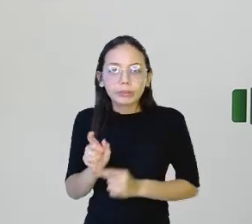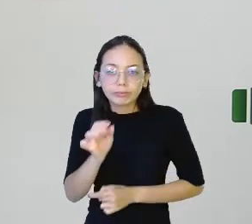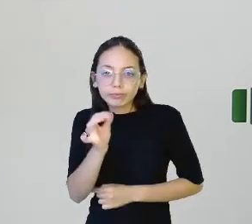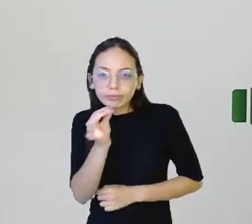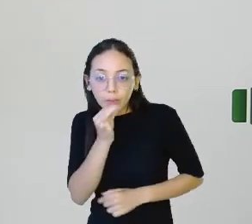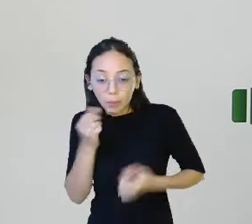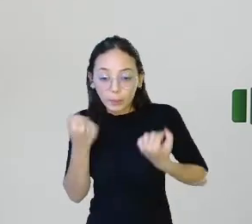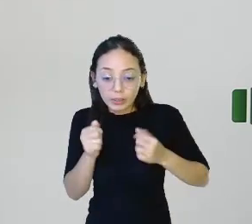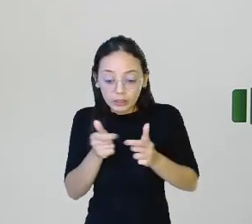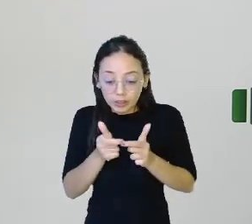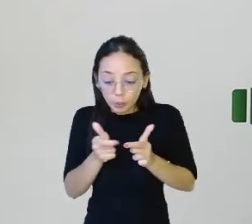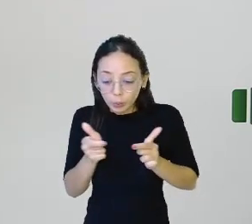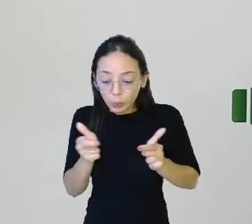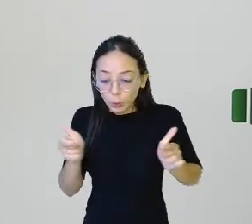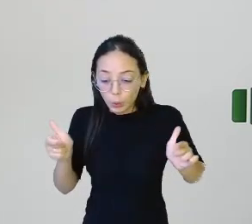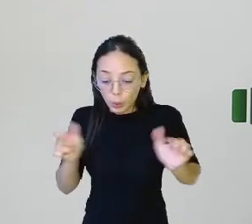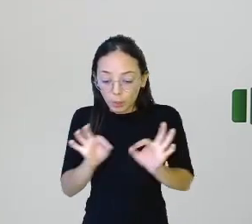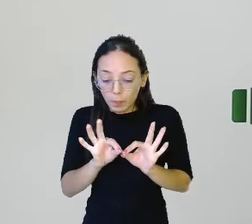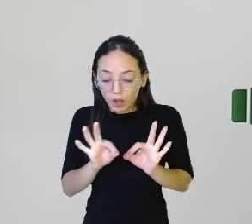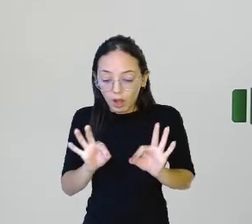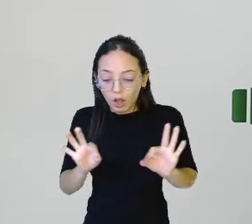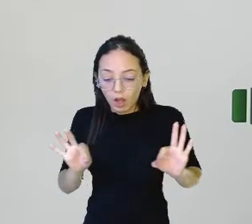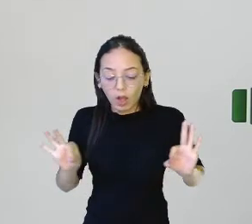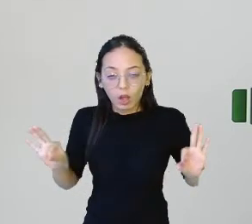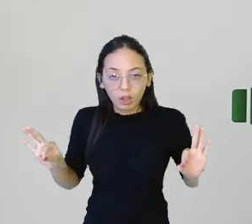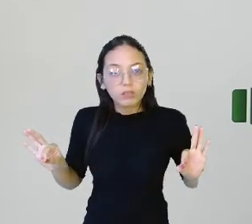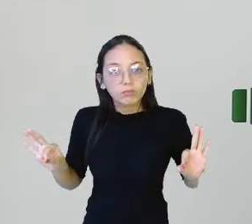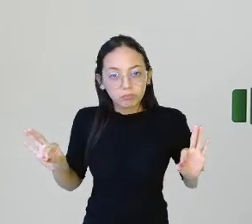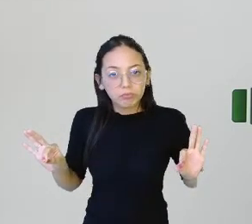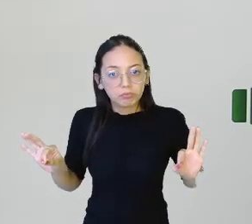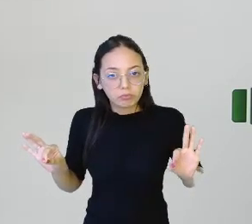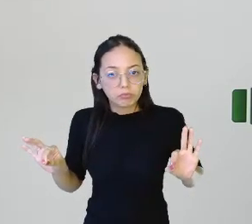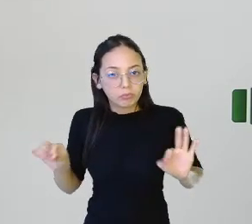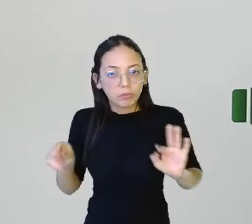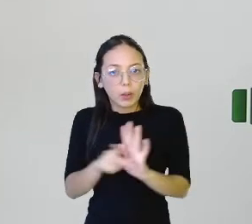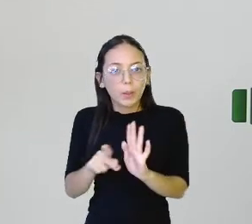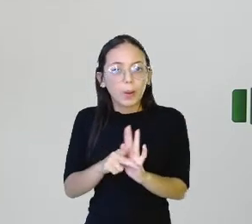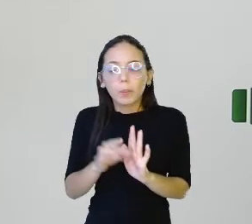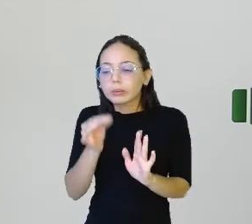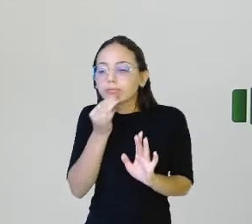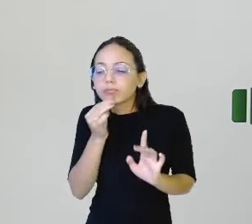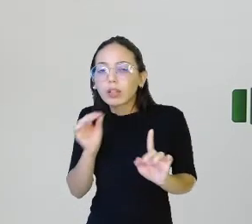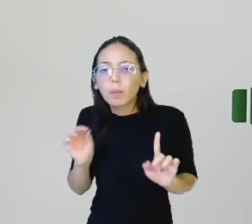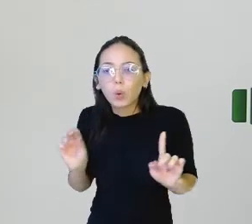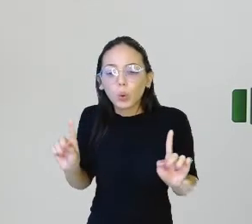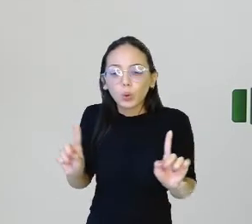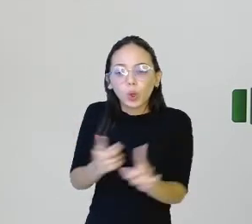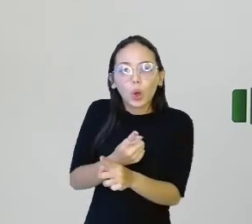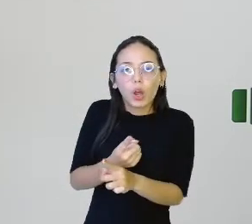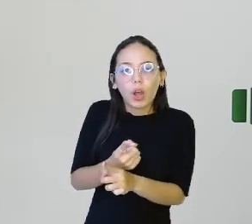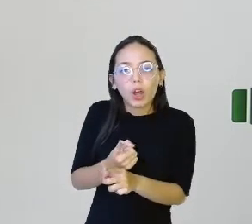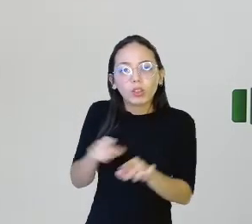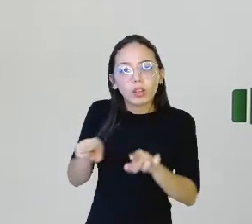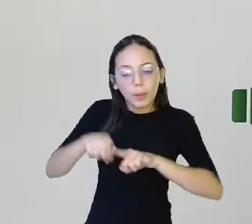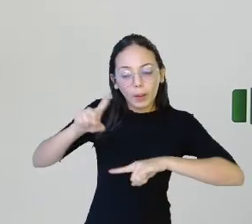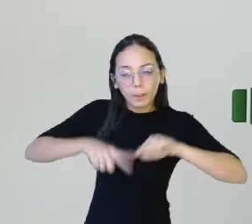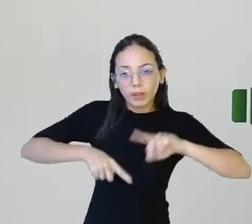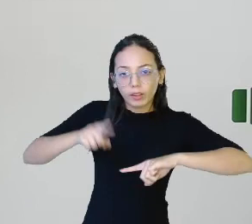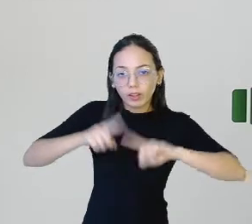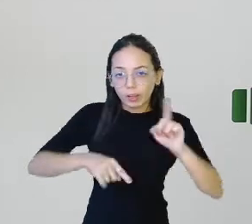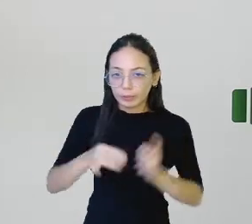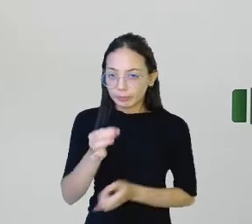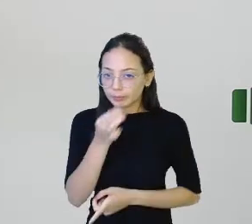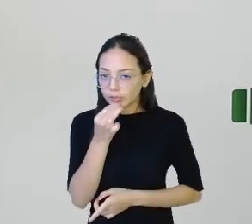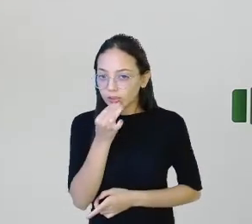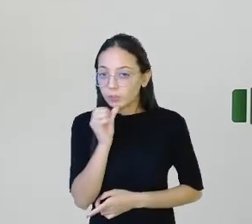precisa aumentar essa medida, a gente, além de trocar a unidade, a gente troca o instrumento. Por exemplo,